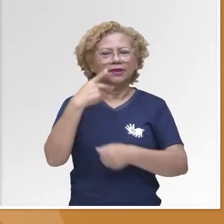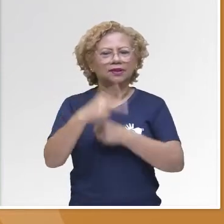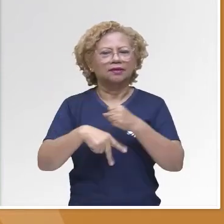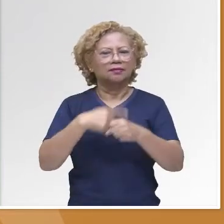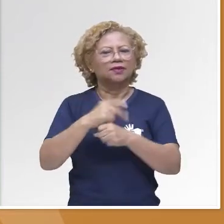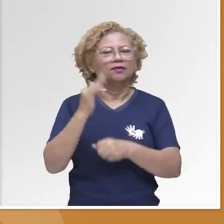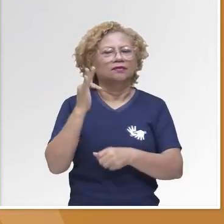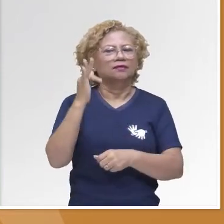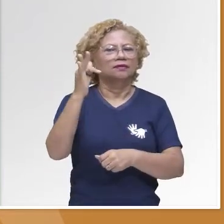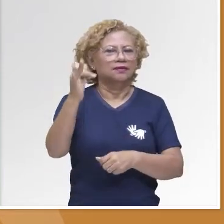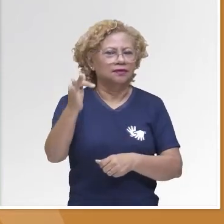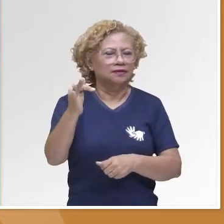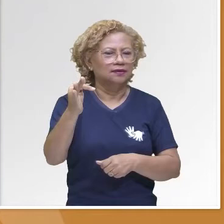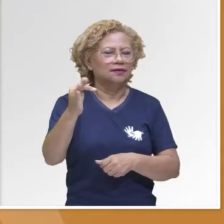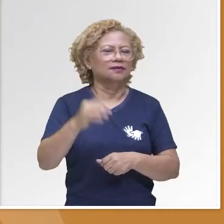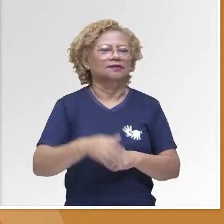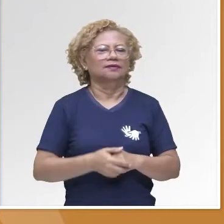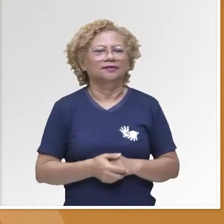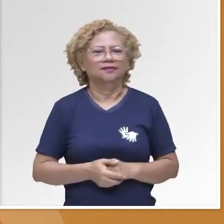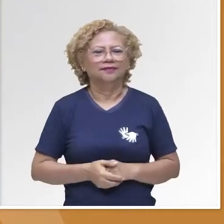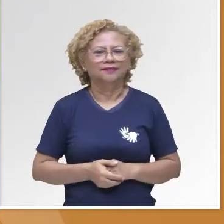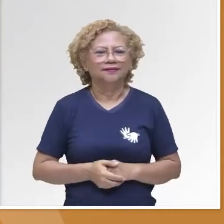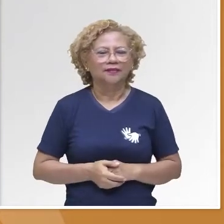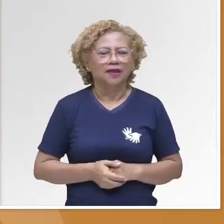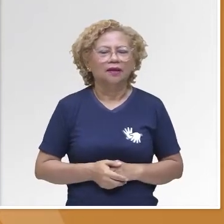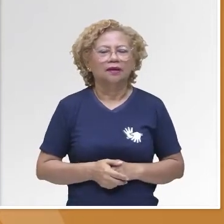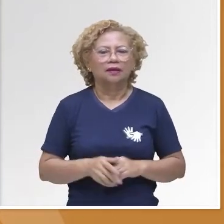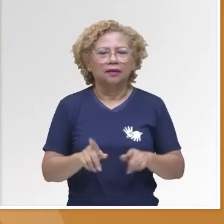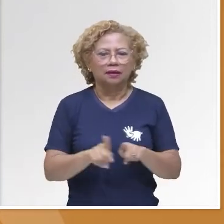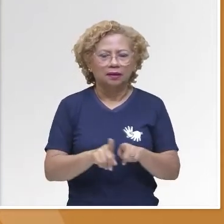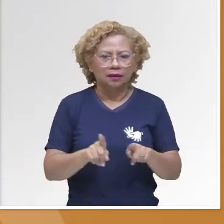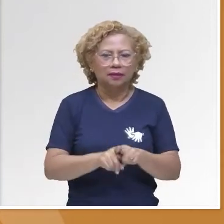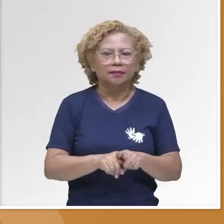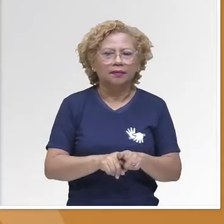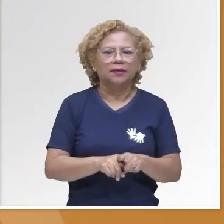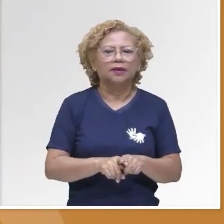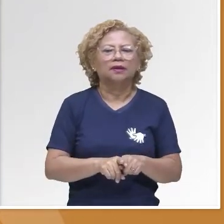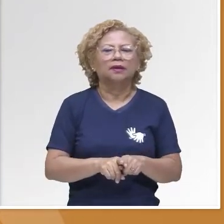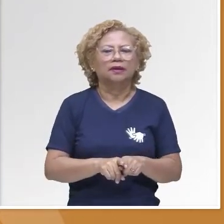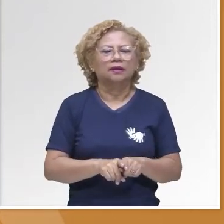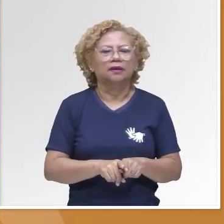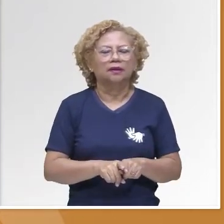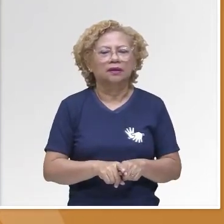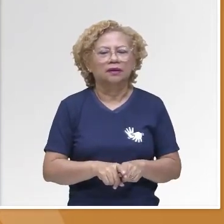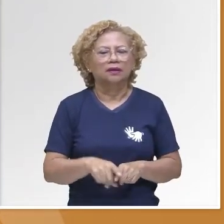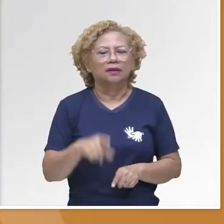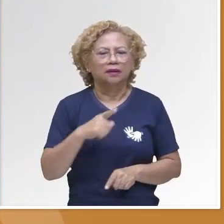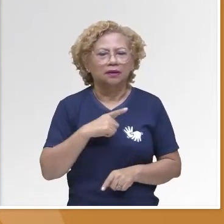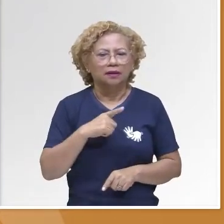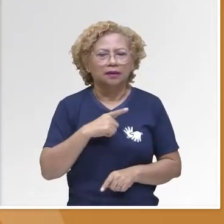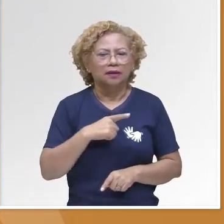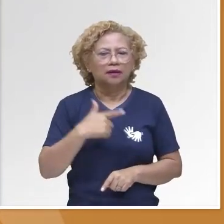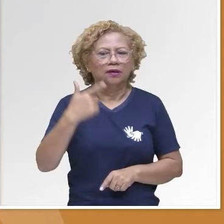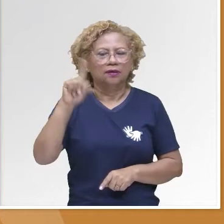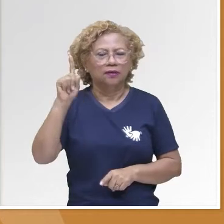que teve investimento dos Estados Unidos, algumas outras áreas também, como a gente vai ver aí no decorrer da aula, tá?